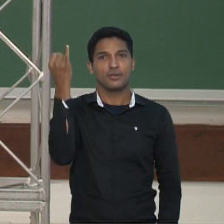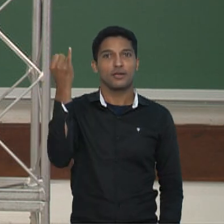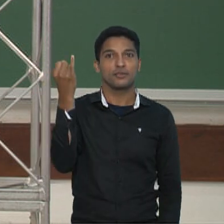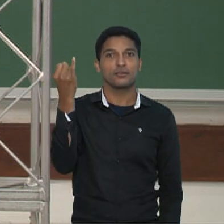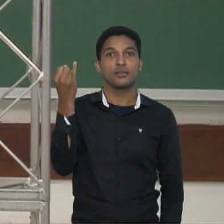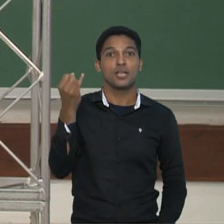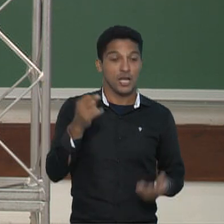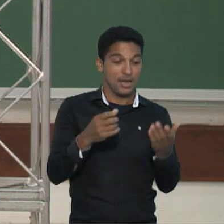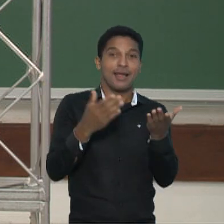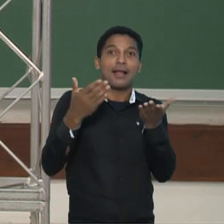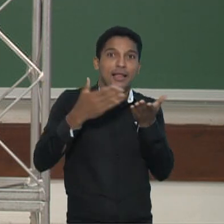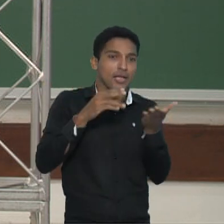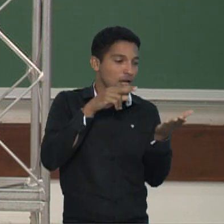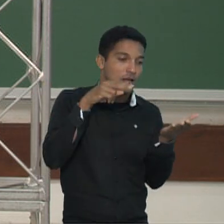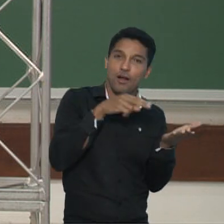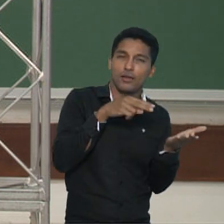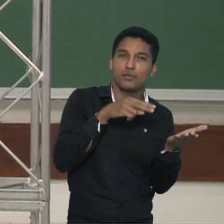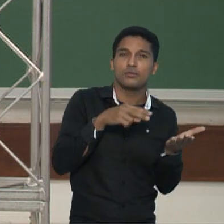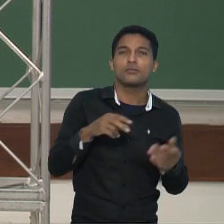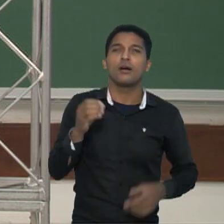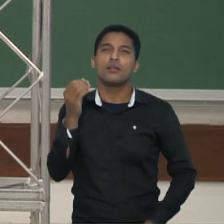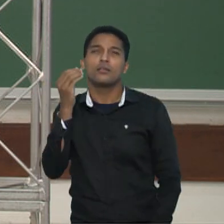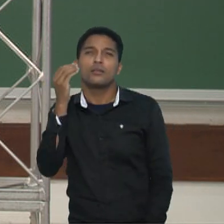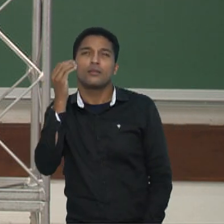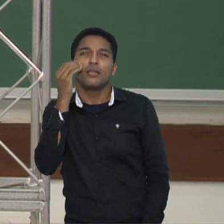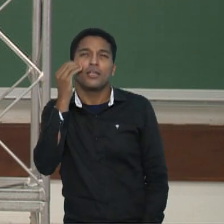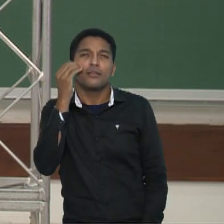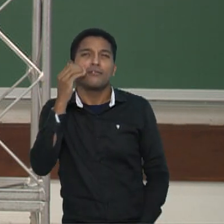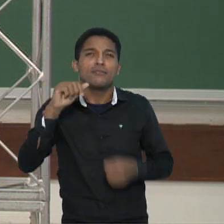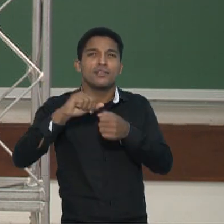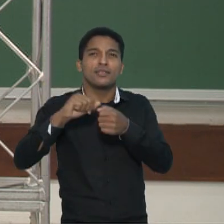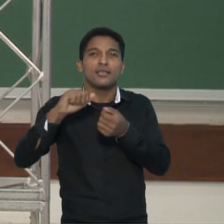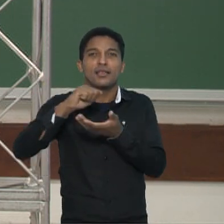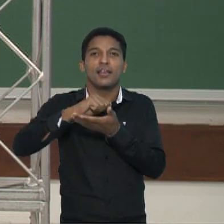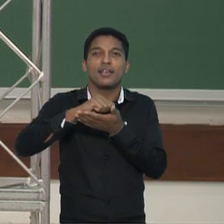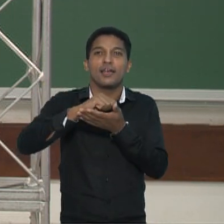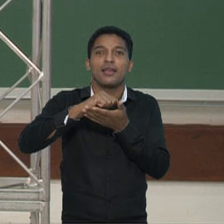olhar no seu caderno para ver se você consegue fazer a atividade. Eu tenho